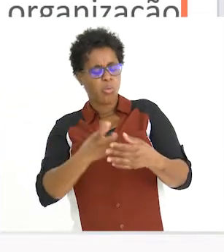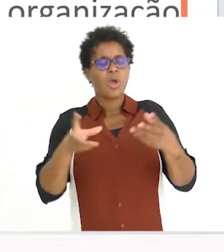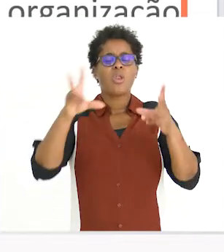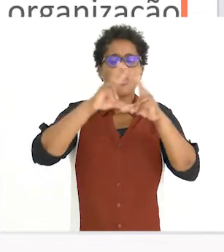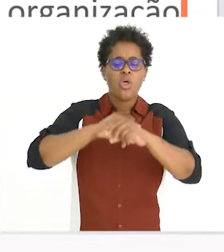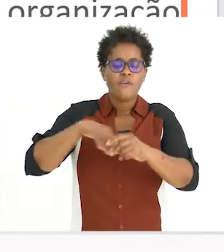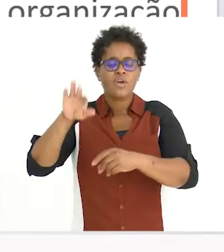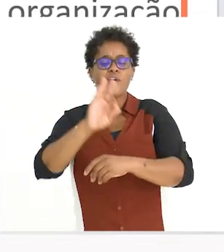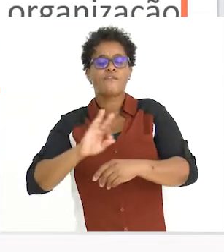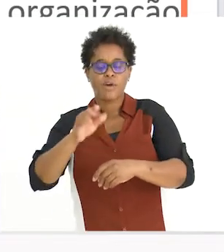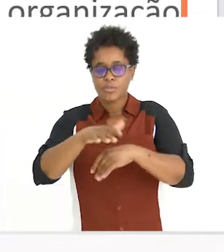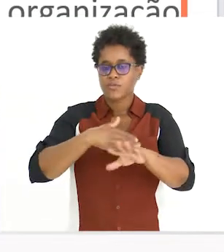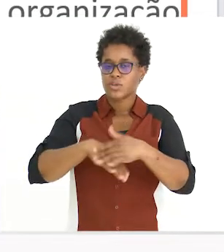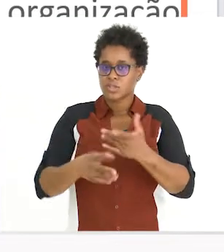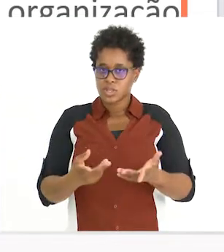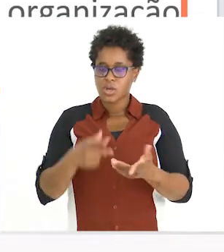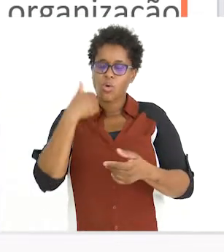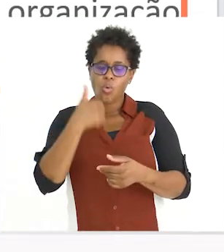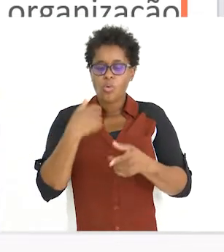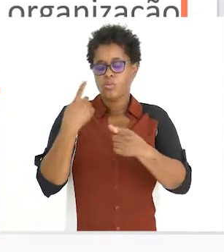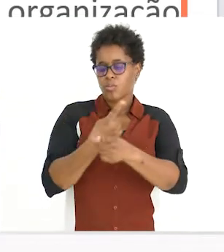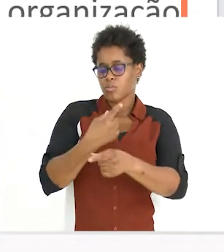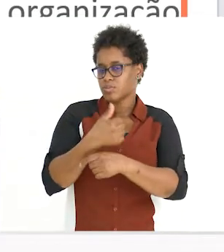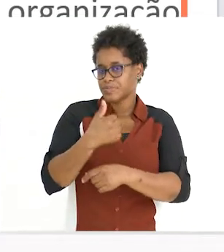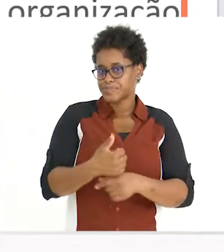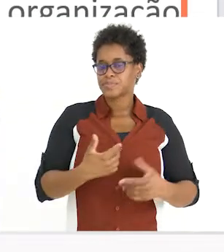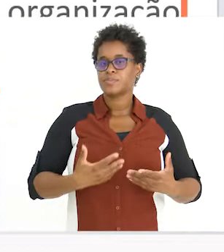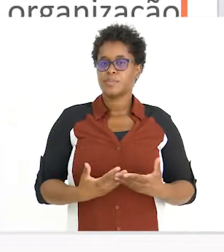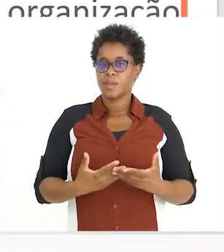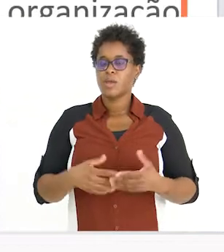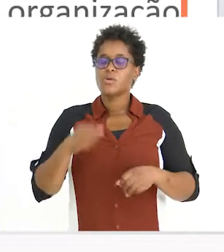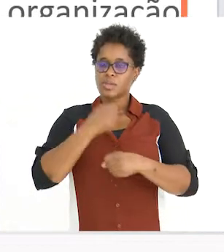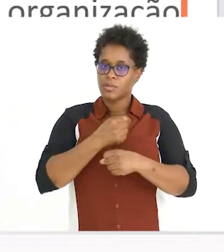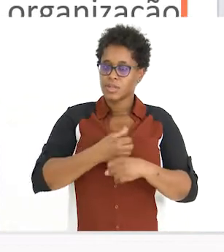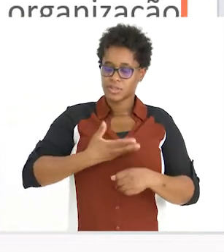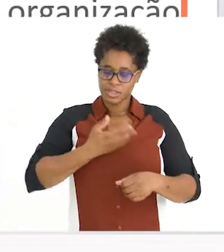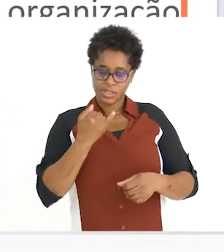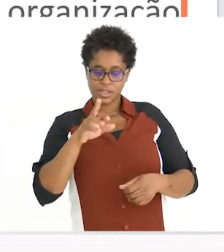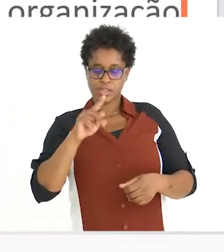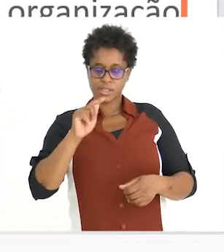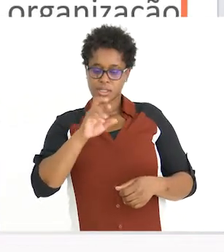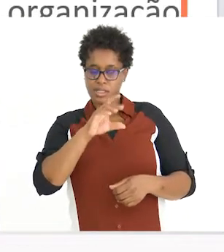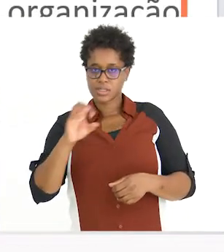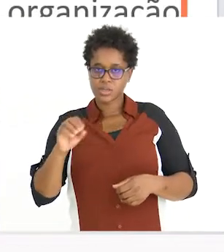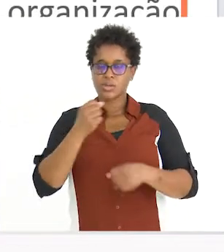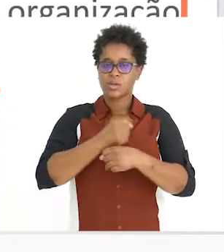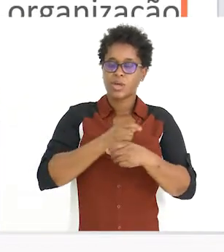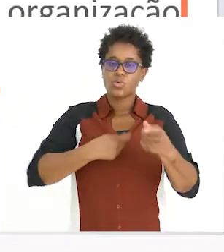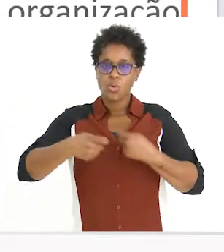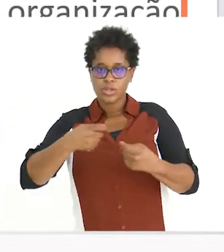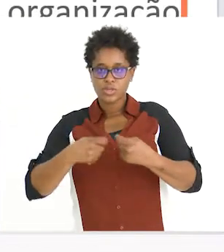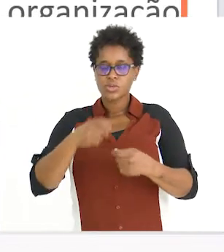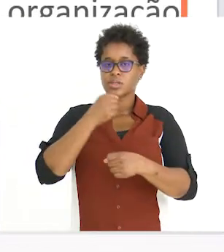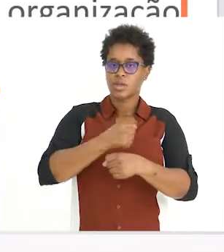formas de fazer um bem, o trabalho de direção, o trabalho de organização e o trabalho